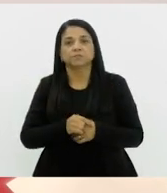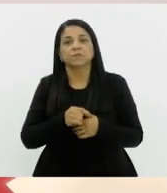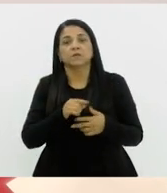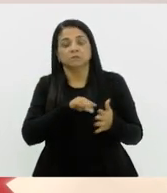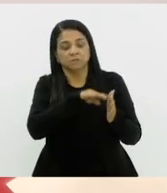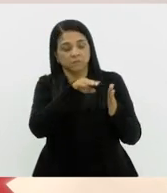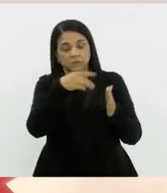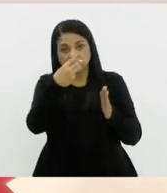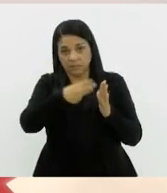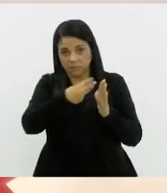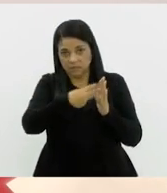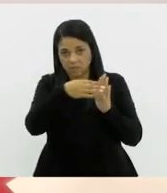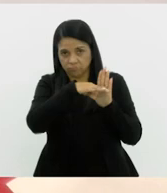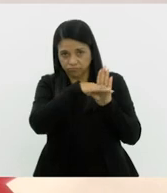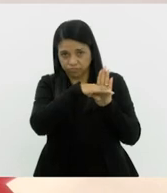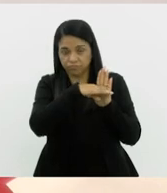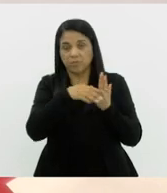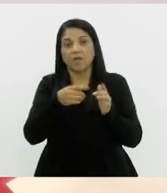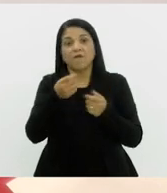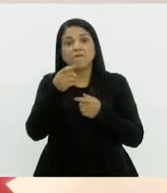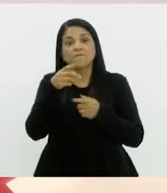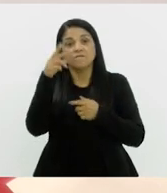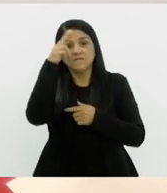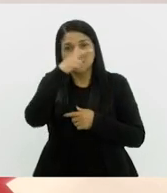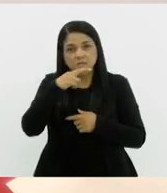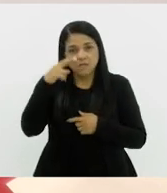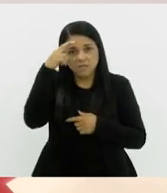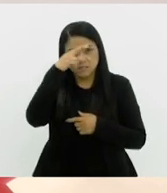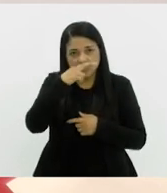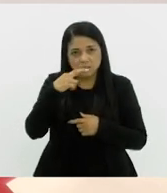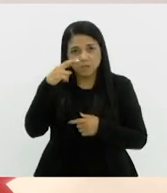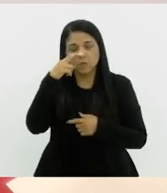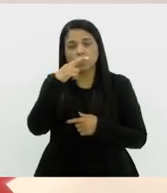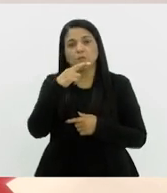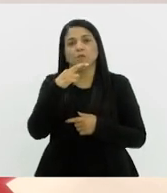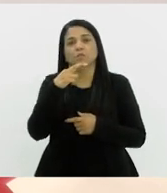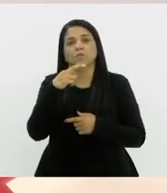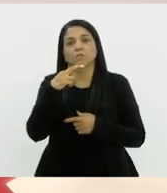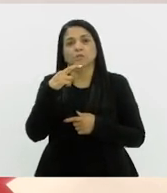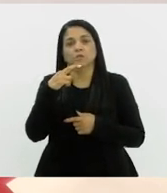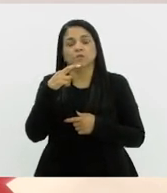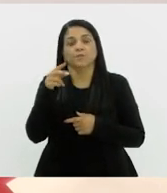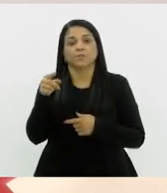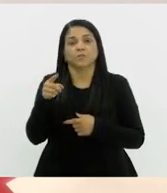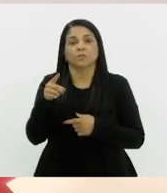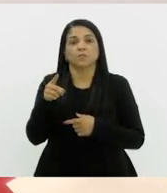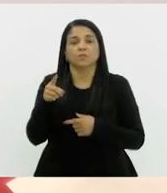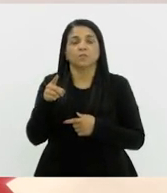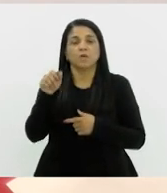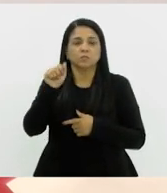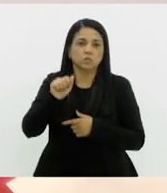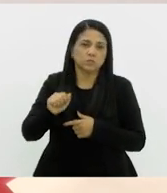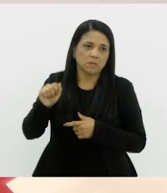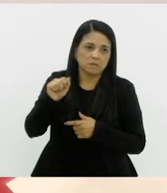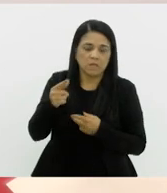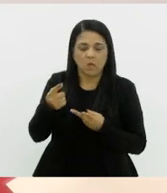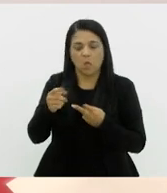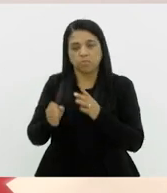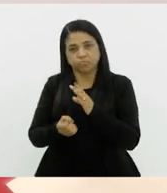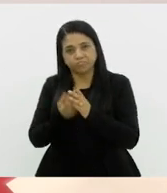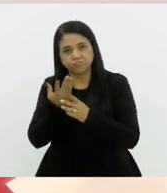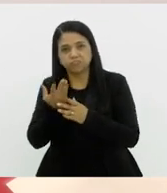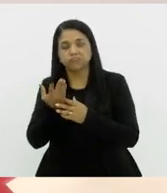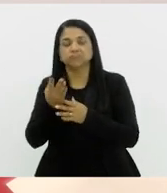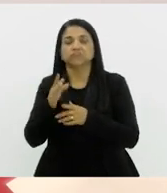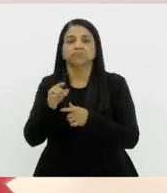essa forma de fiscalização, tanto a autofiscalização, né? O doutor mencionou uma associação, mencionou a criação